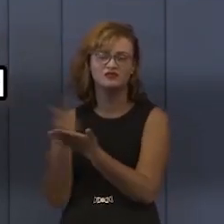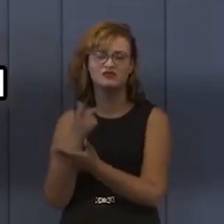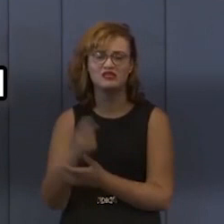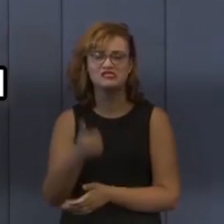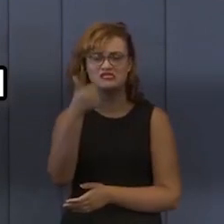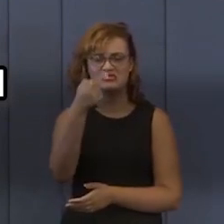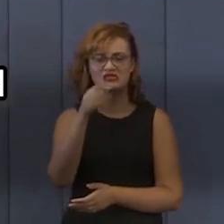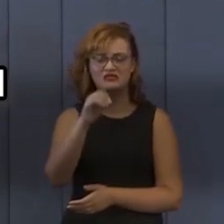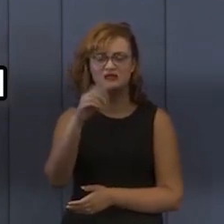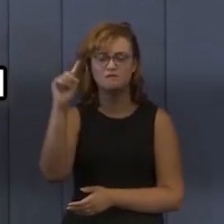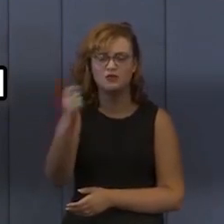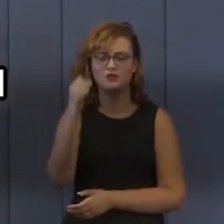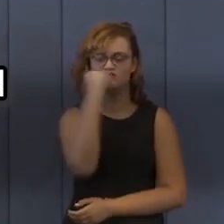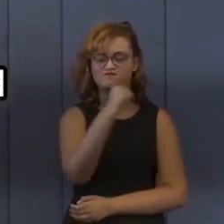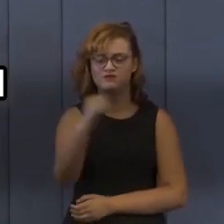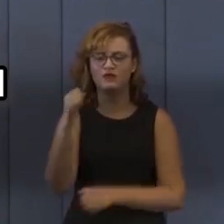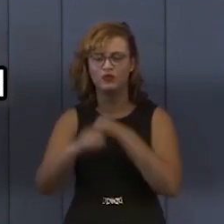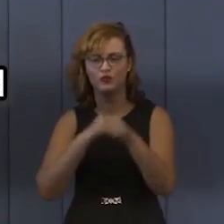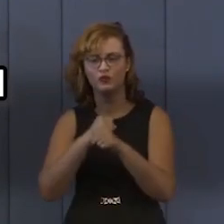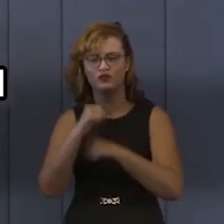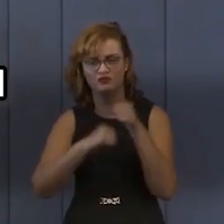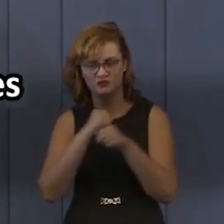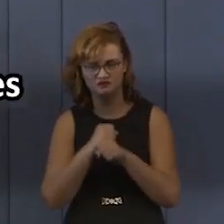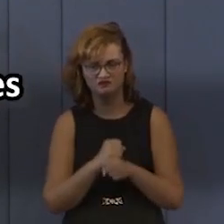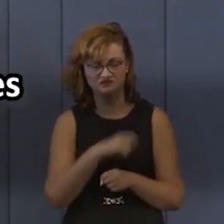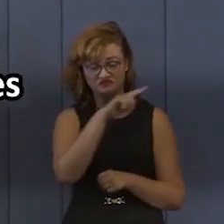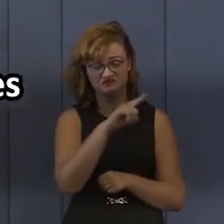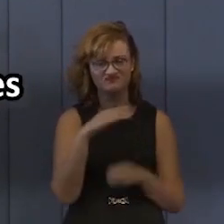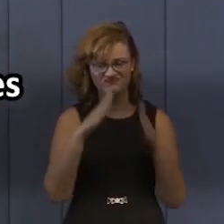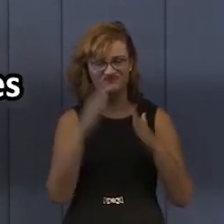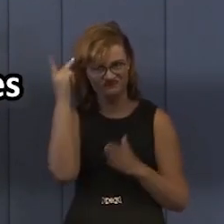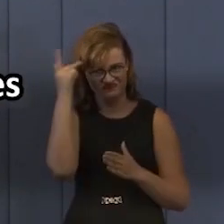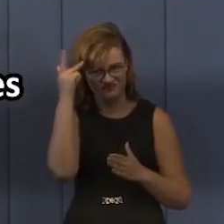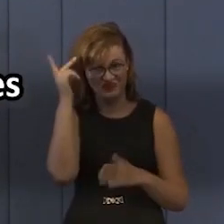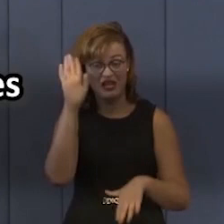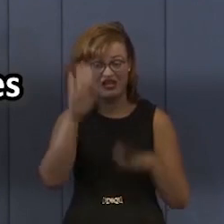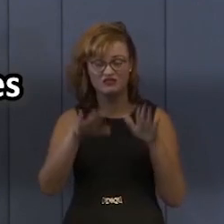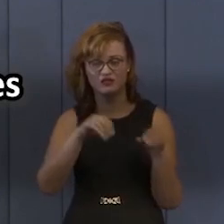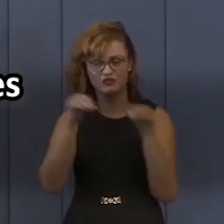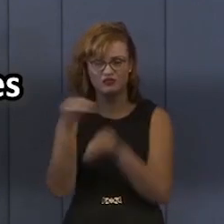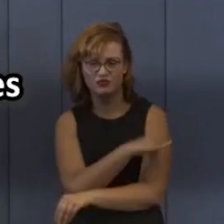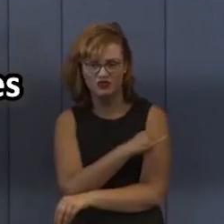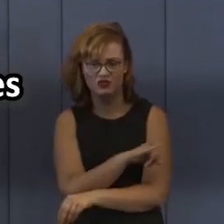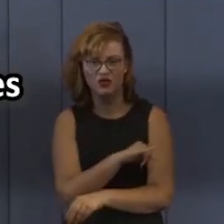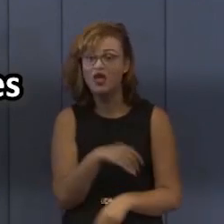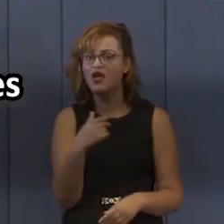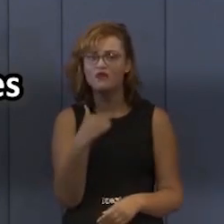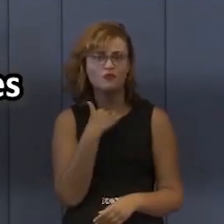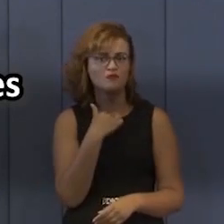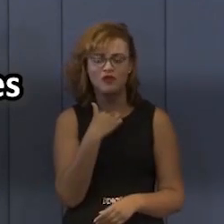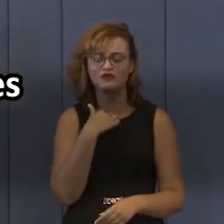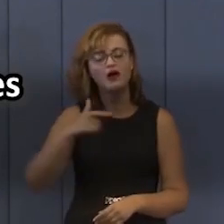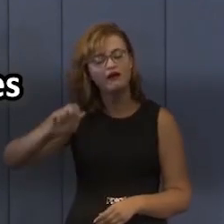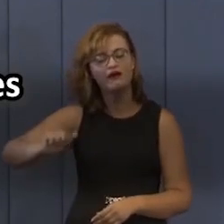em 70 mil homicídios por ano. Eu não posso, e eu sou de São Paulo, de vez em quando vou ao Rio,